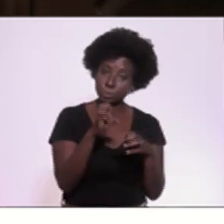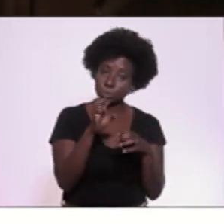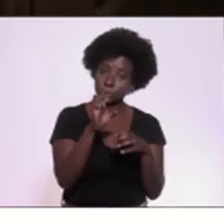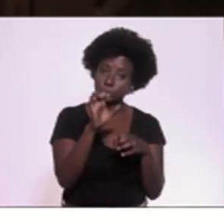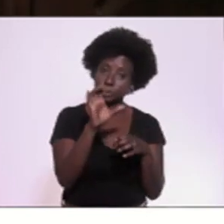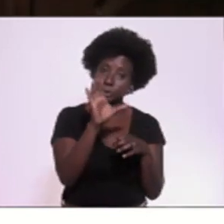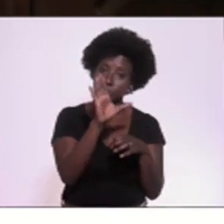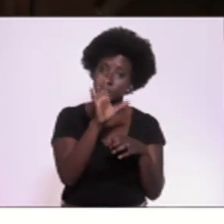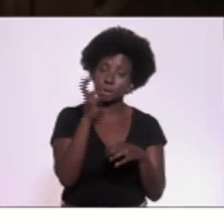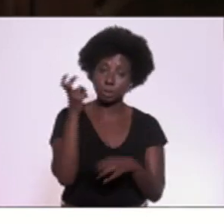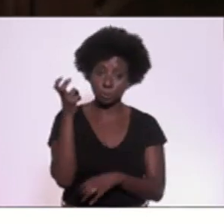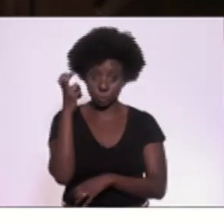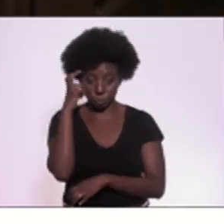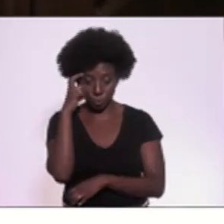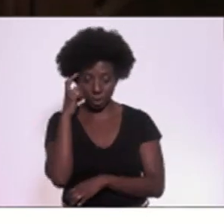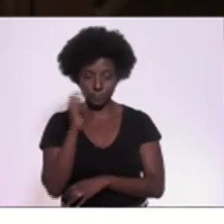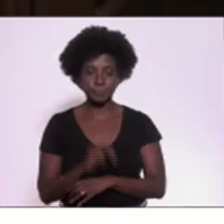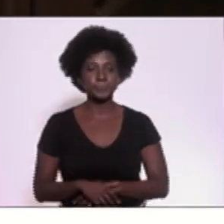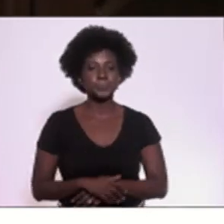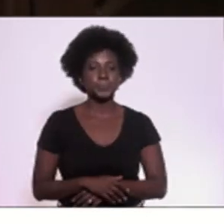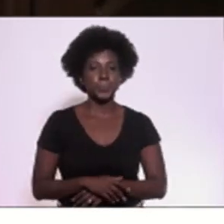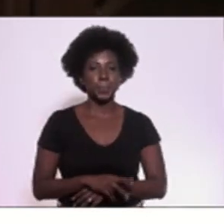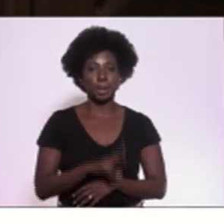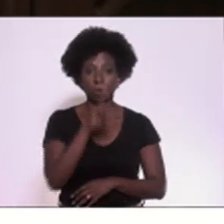eu me lembrei